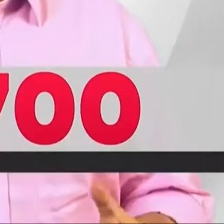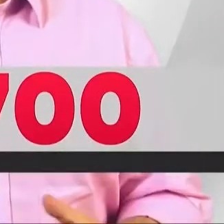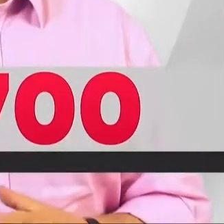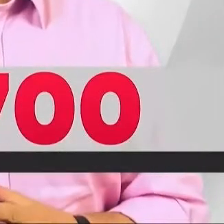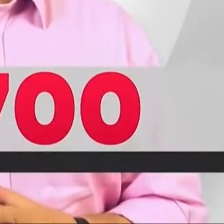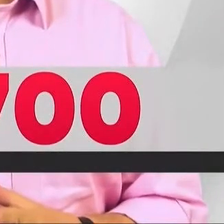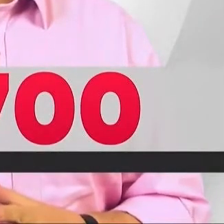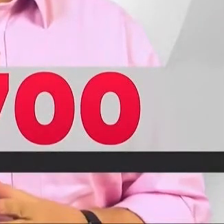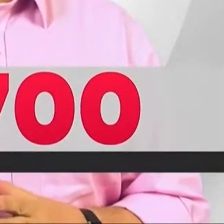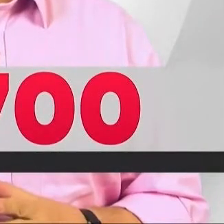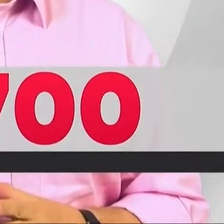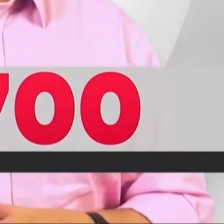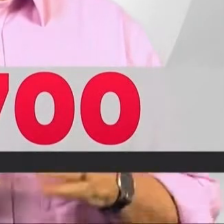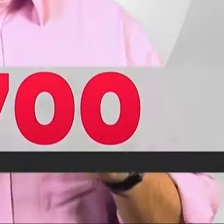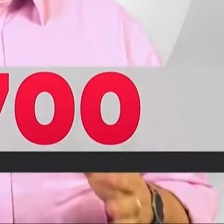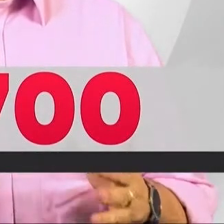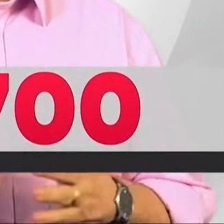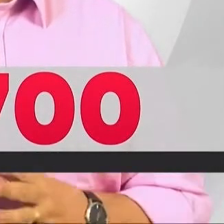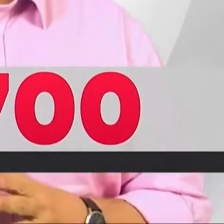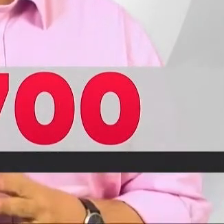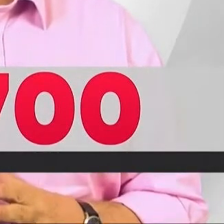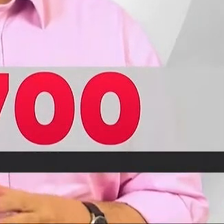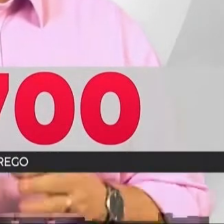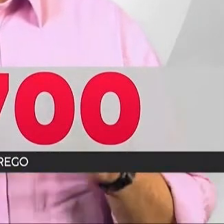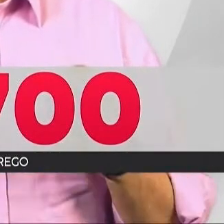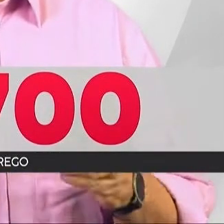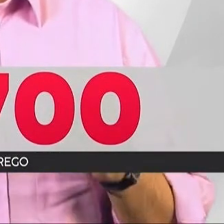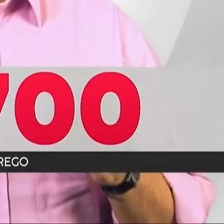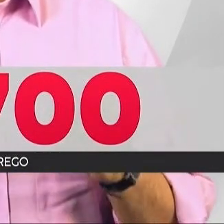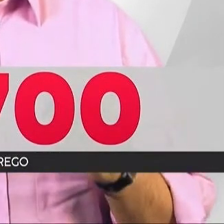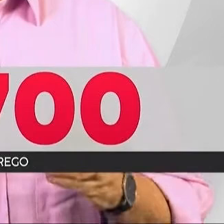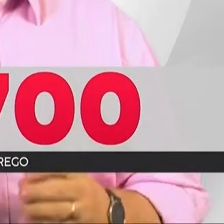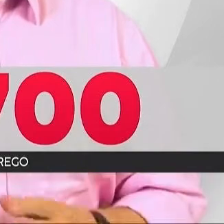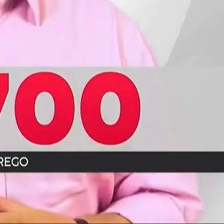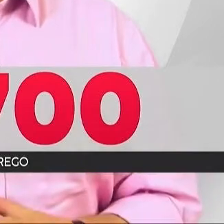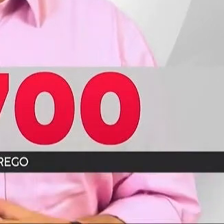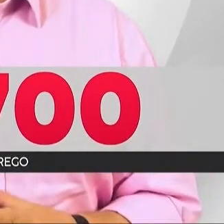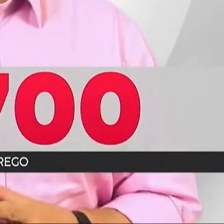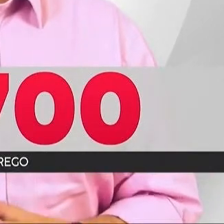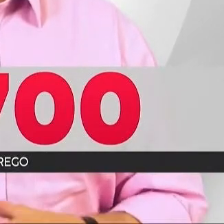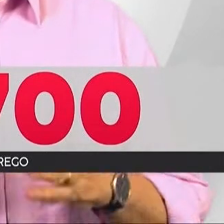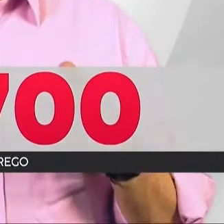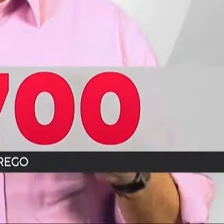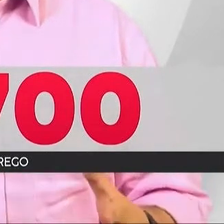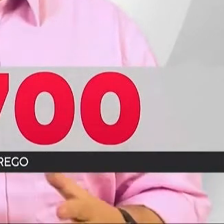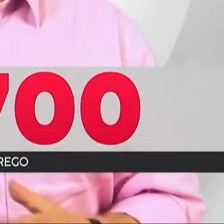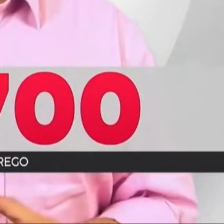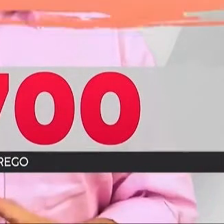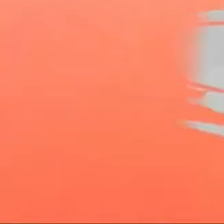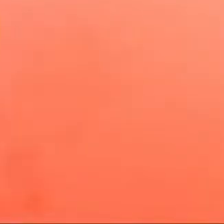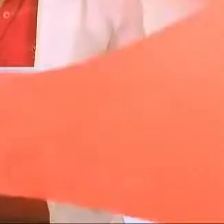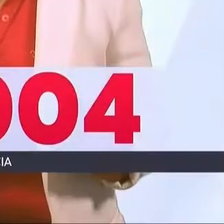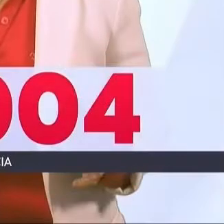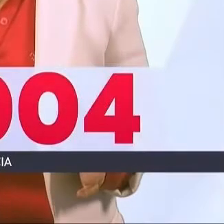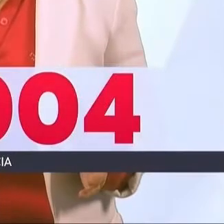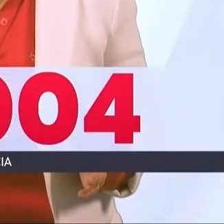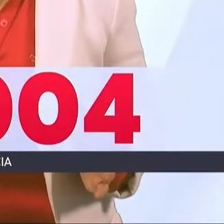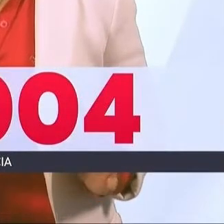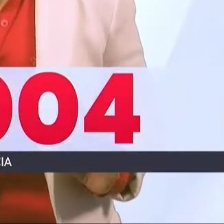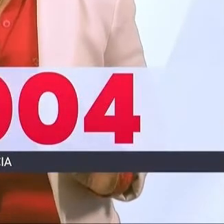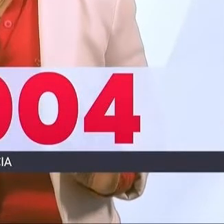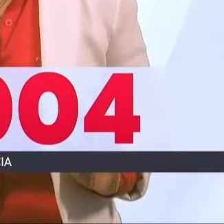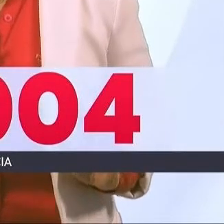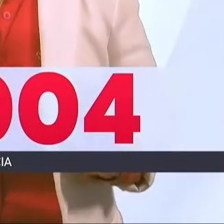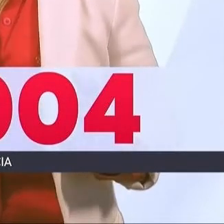Sou Donato, candidato a deputado estadual 13.700. Defendo um plano emergencial de combate à fome e geração de emprego. O momento é